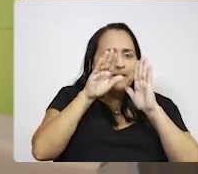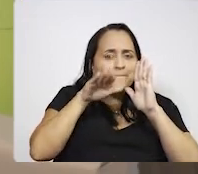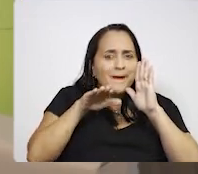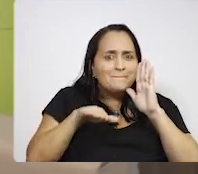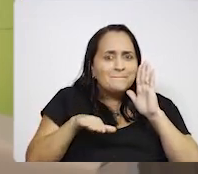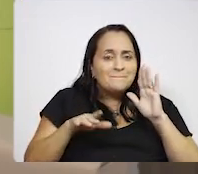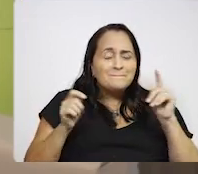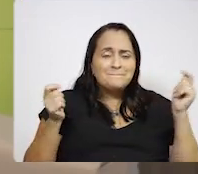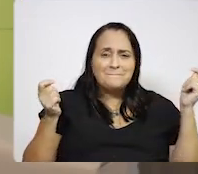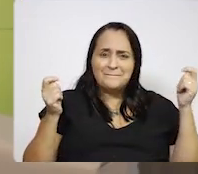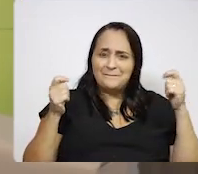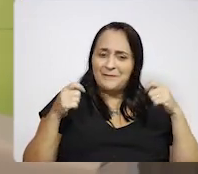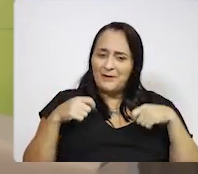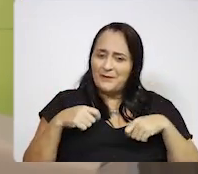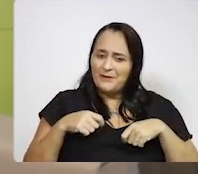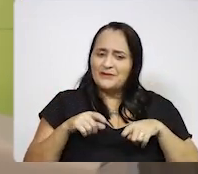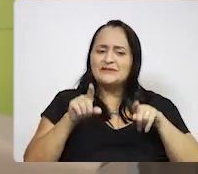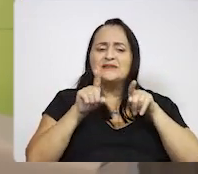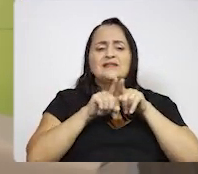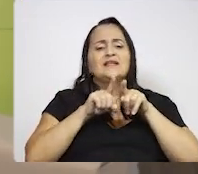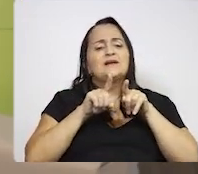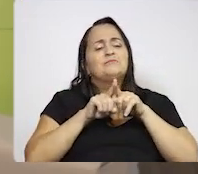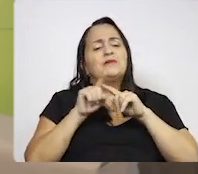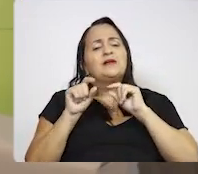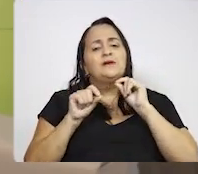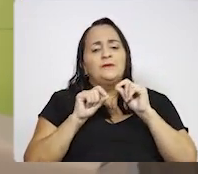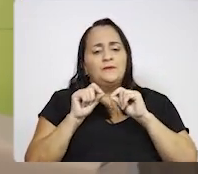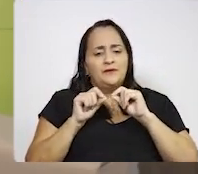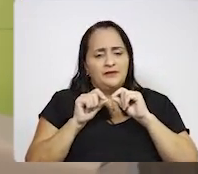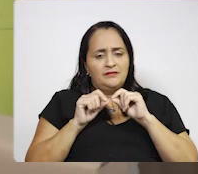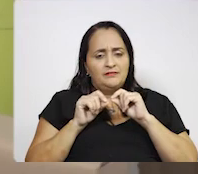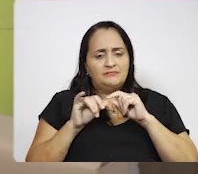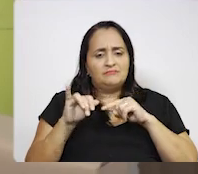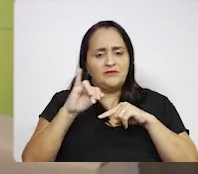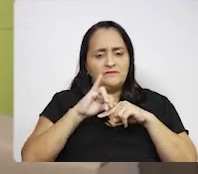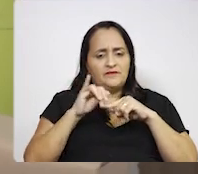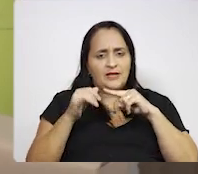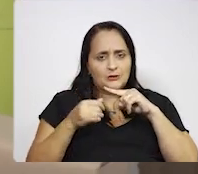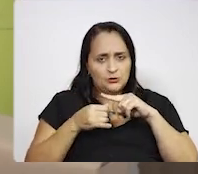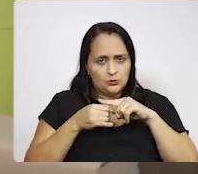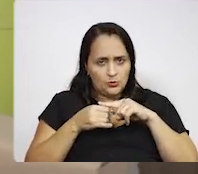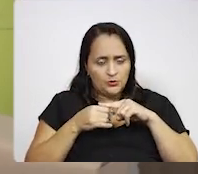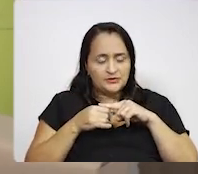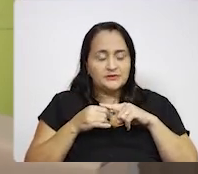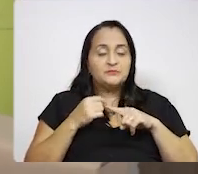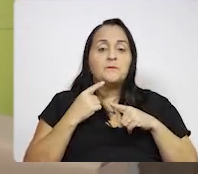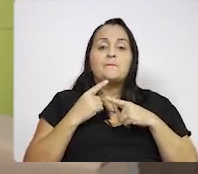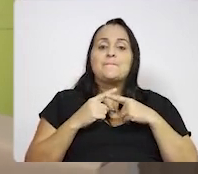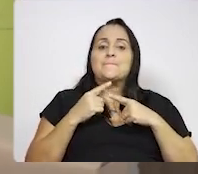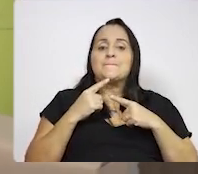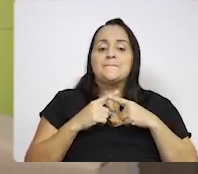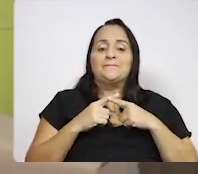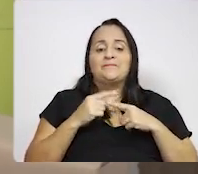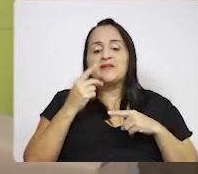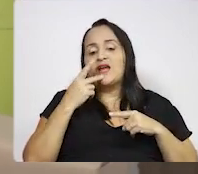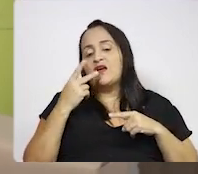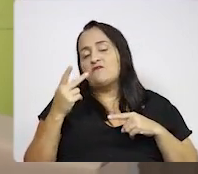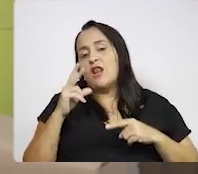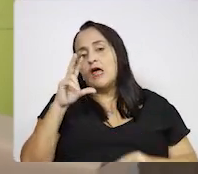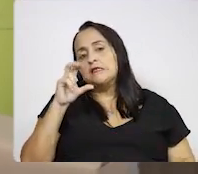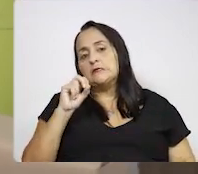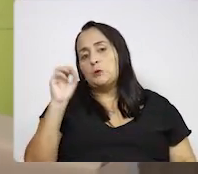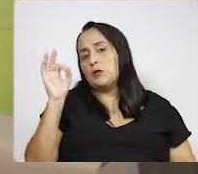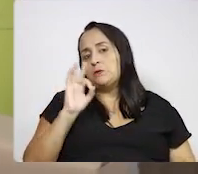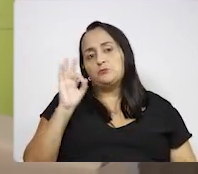mas desconto tem também a ver com frações. Por quê? Quando a gente fala de desconto, a gente diz,